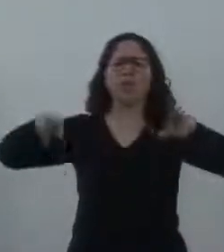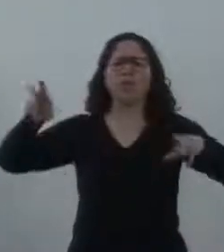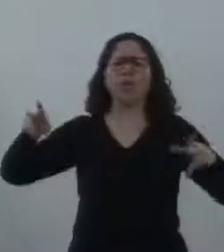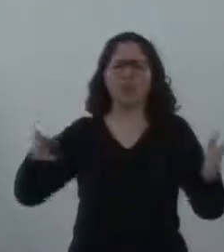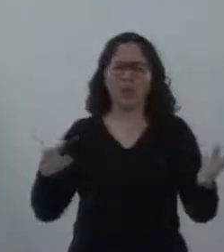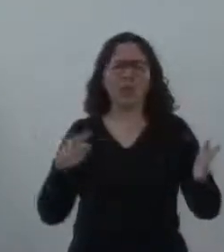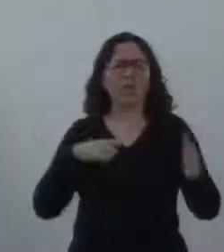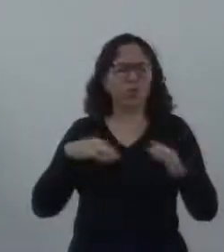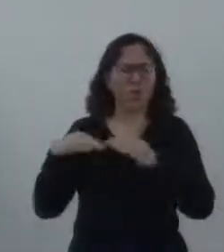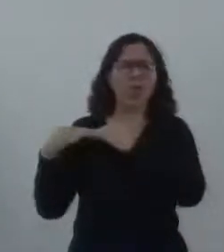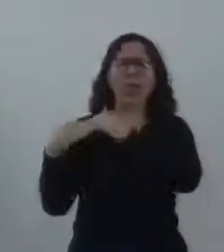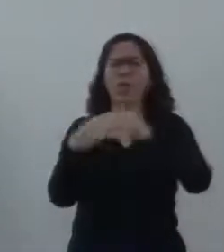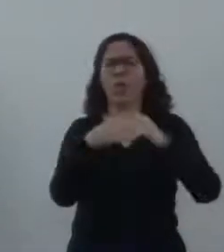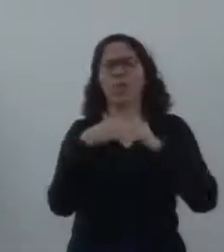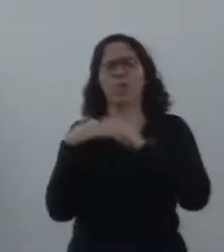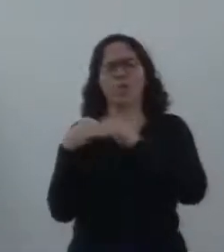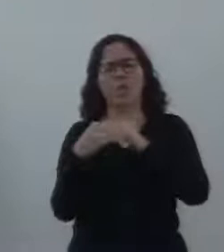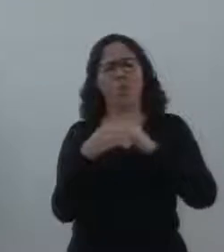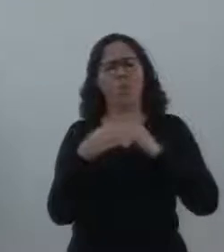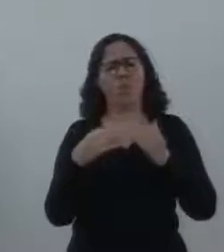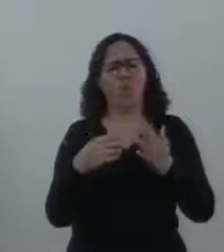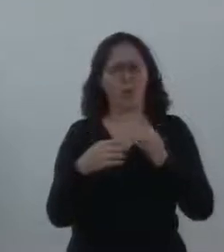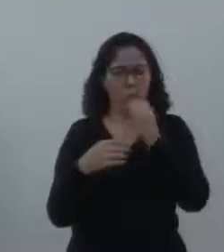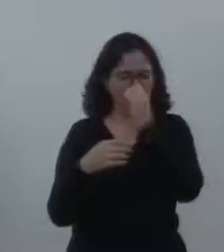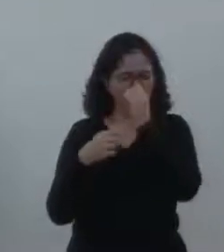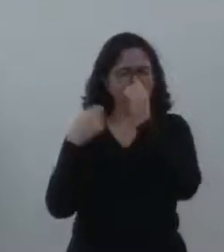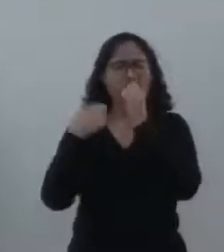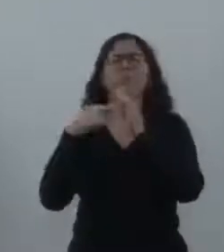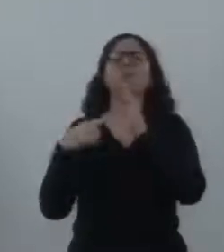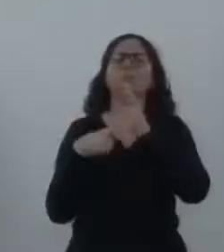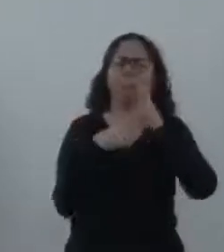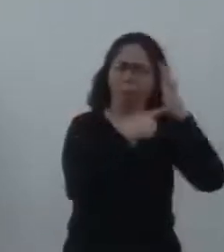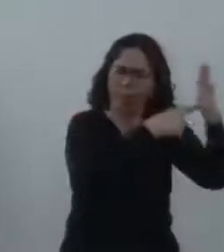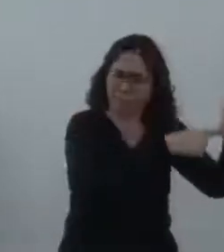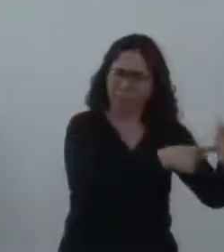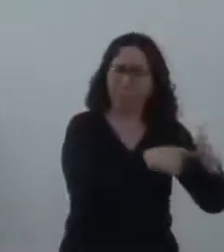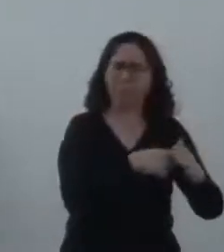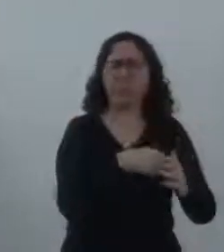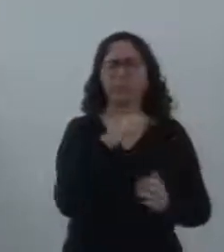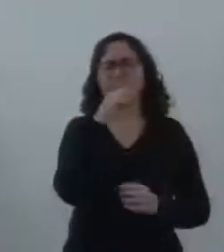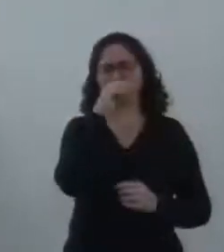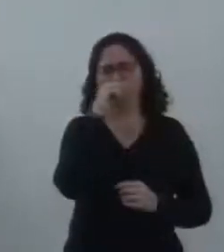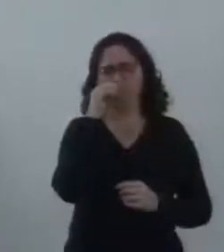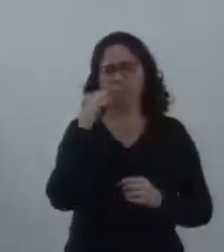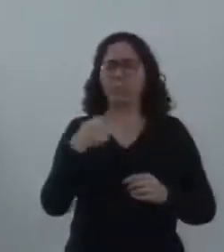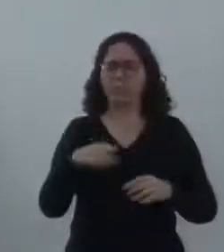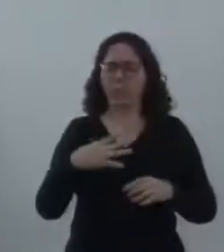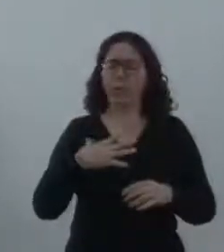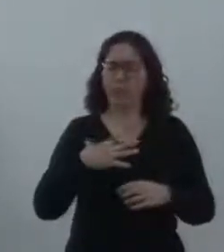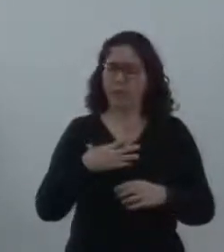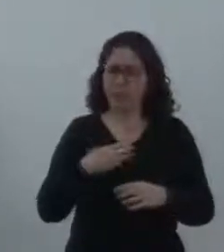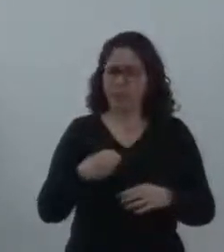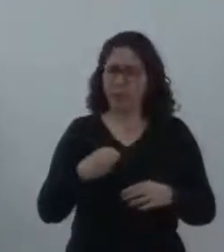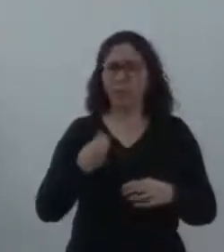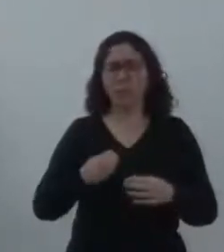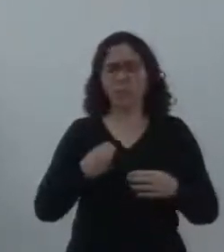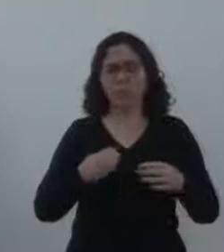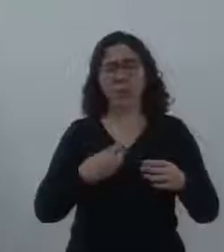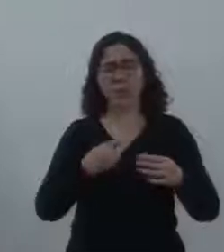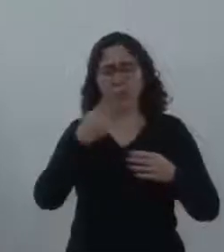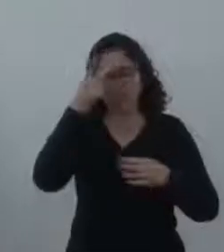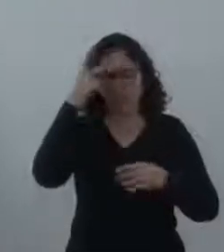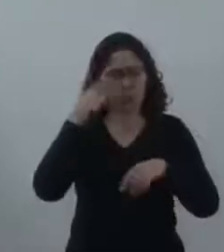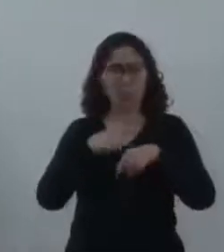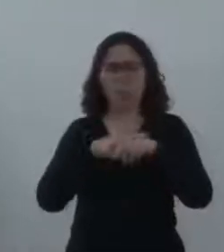de direitos igualmente. Não deixe de denunciar. Proporcione aos filhos e filhas a convivência com crianças de